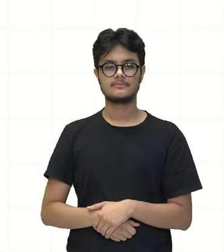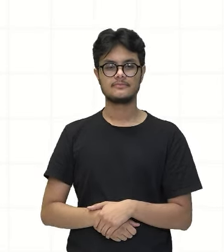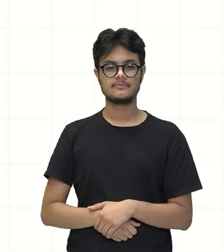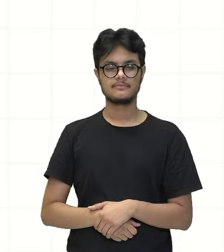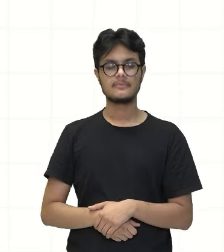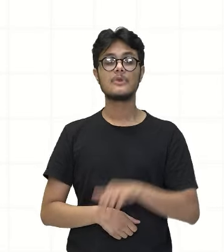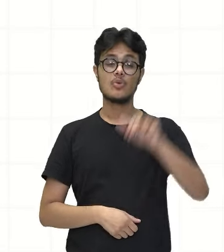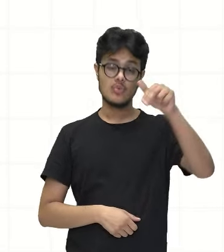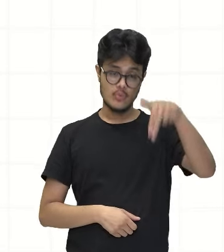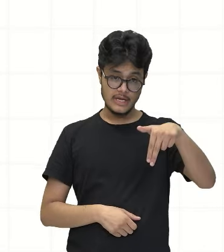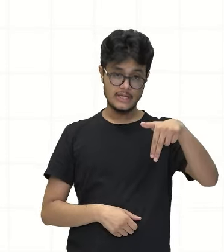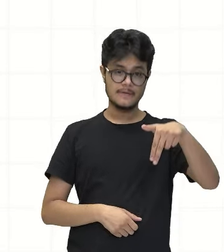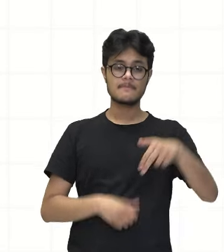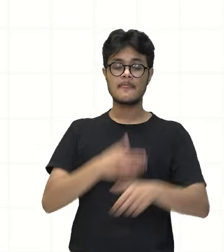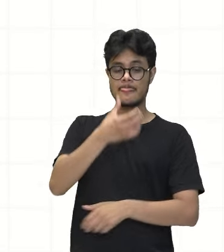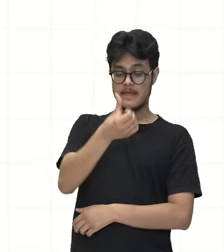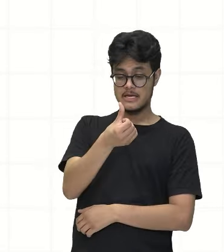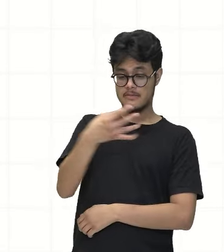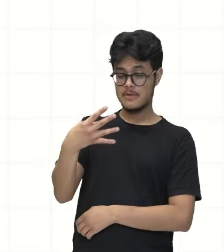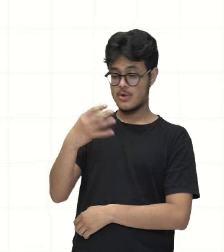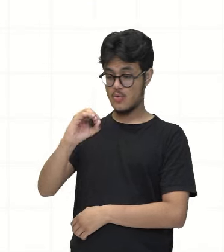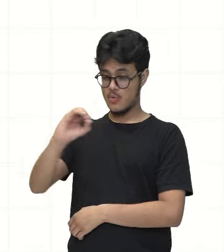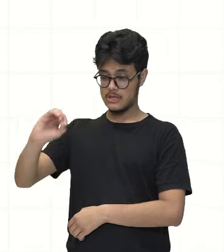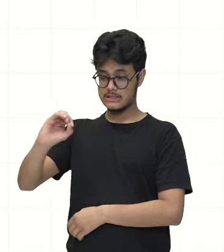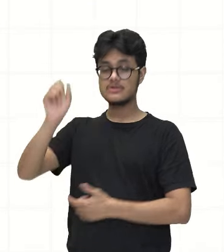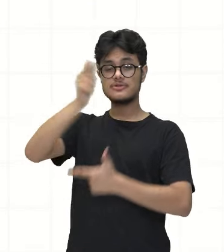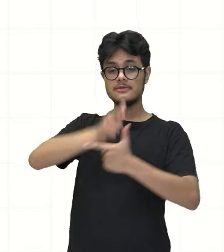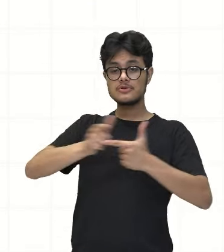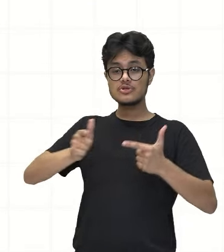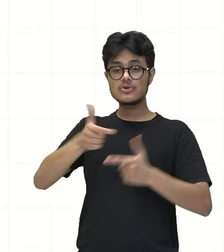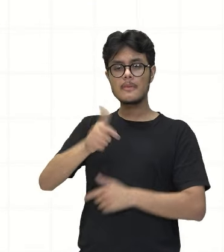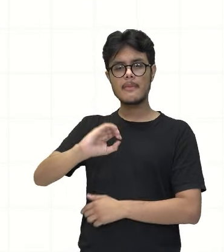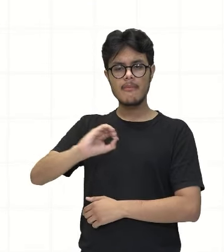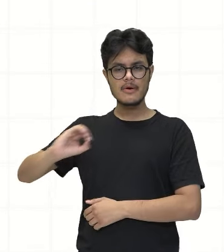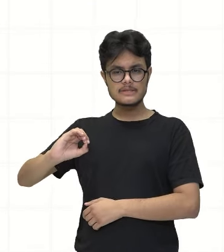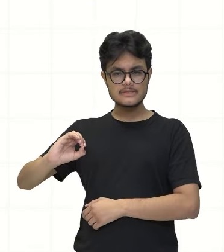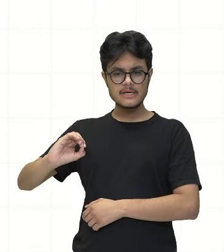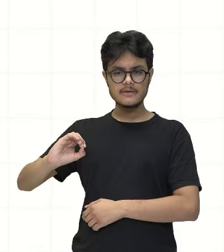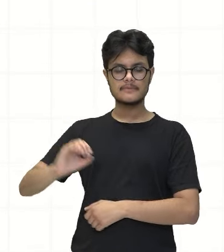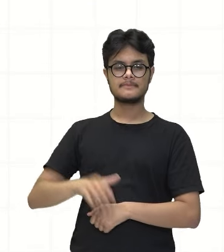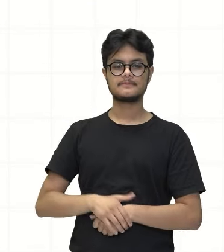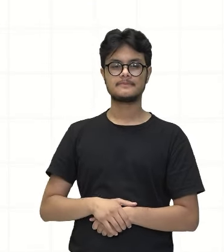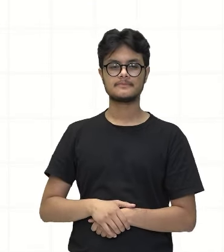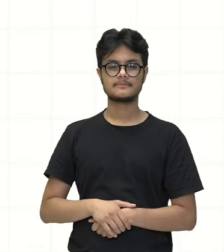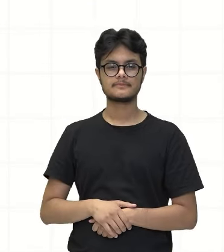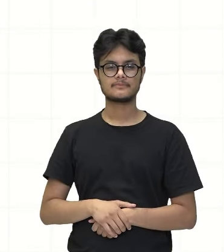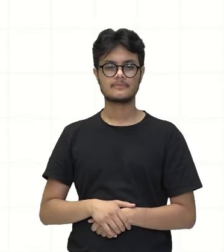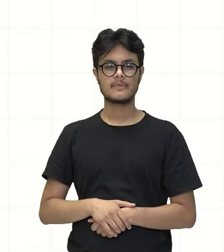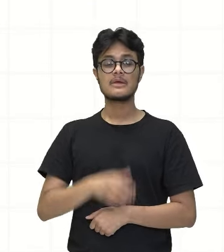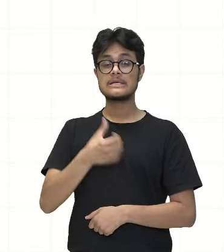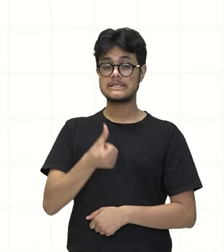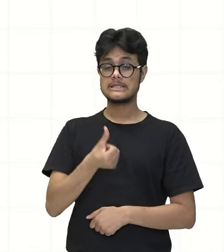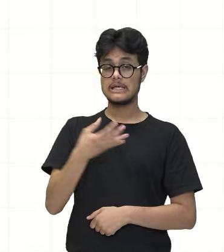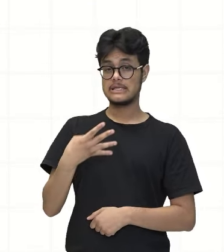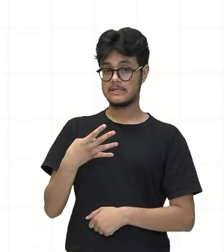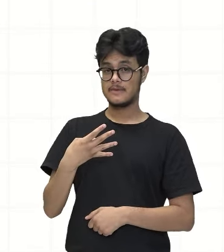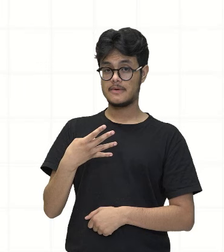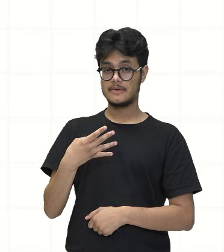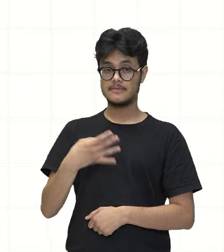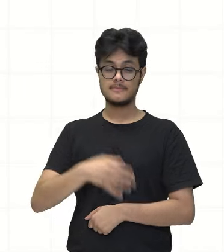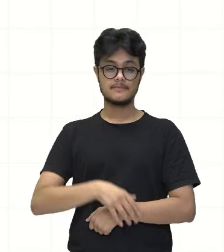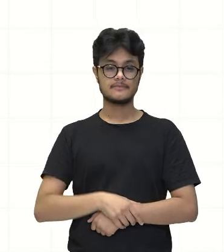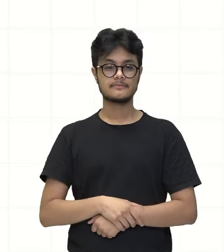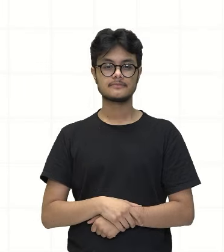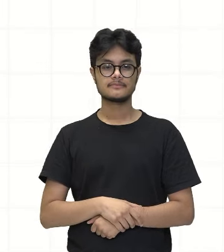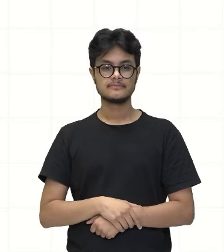a divisão de 6.400 por 100, né? Cancelando aqui esses zeros, eu encontro o N igual a